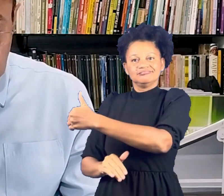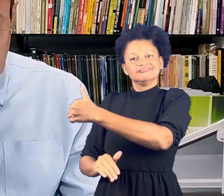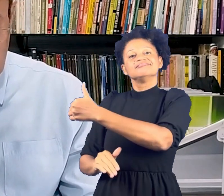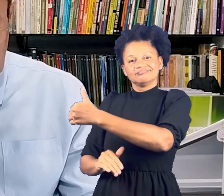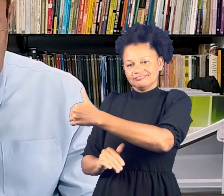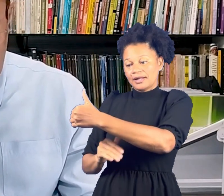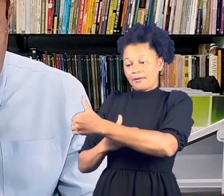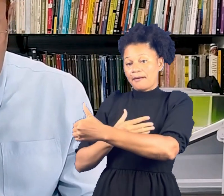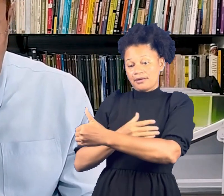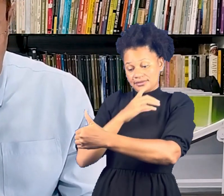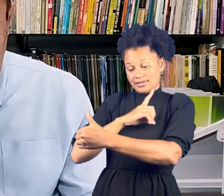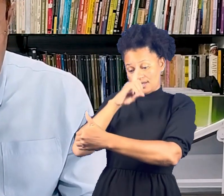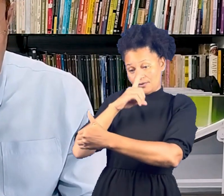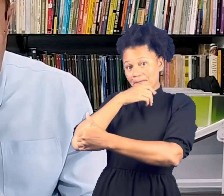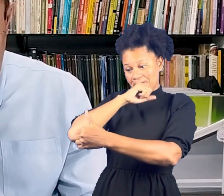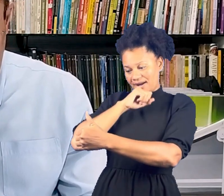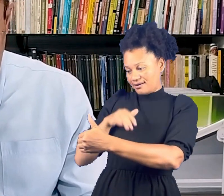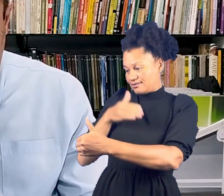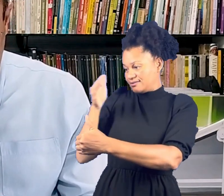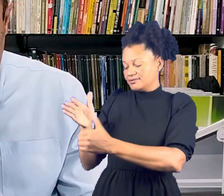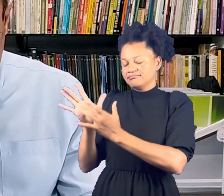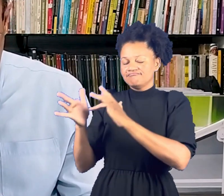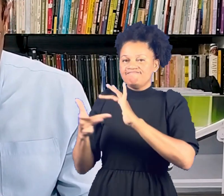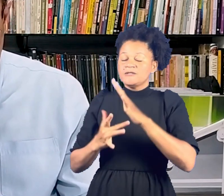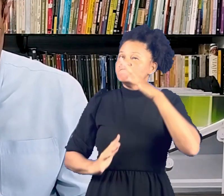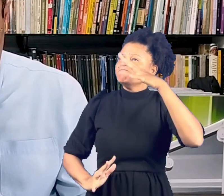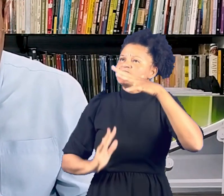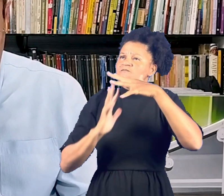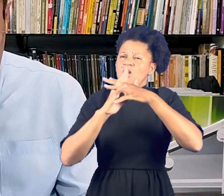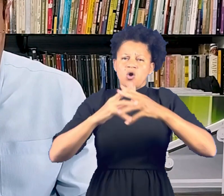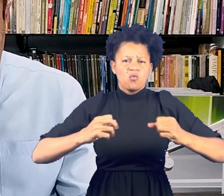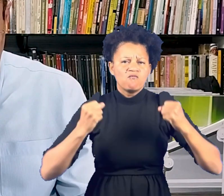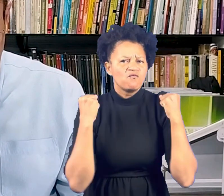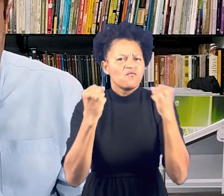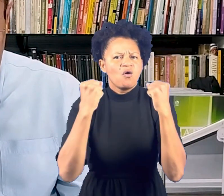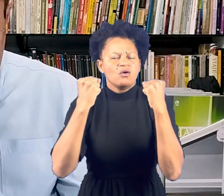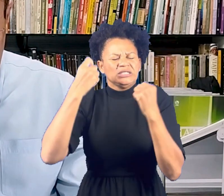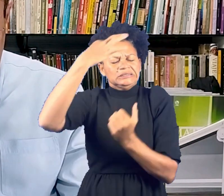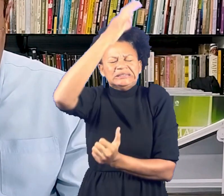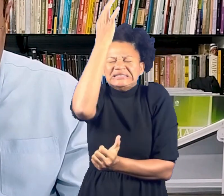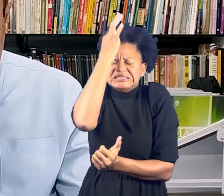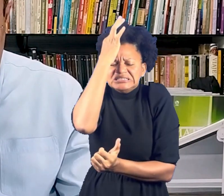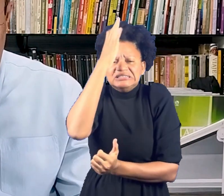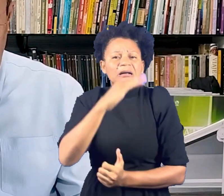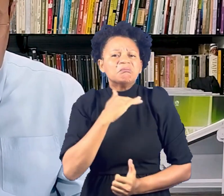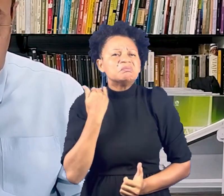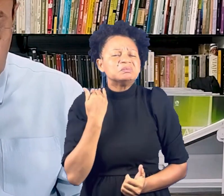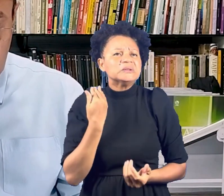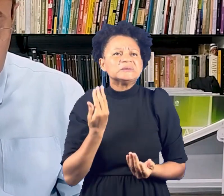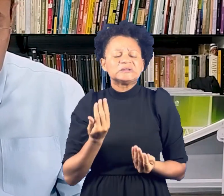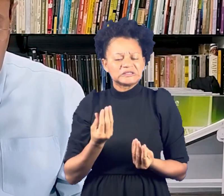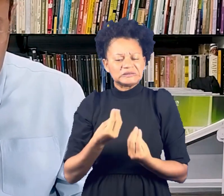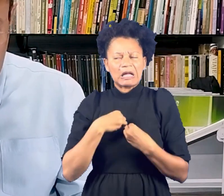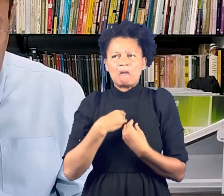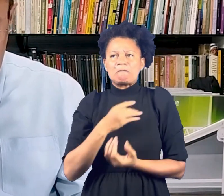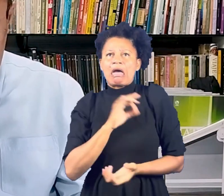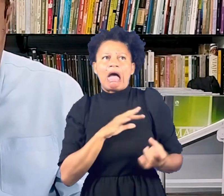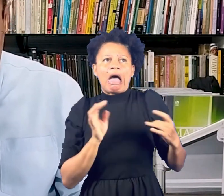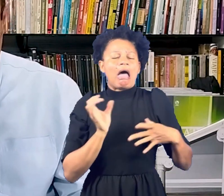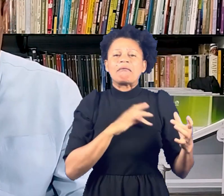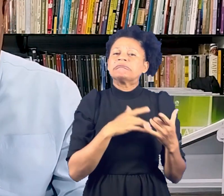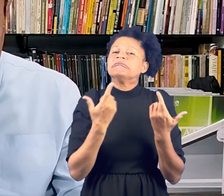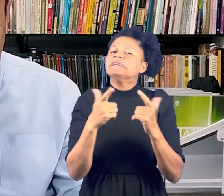num momento especial, de tamanho êxtase espiritual, de modo que a morte não